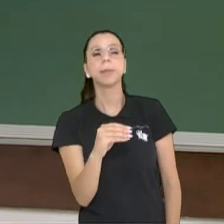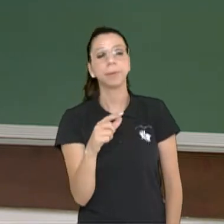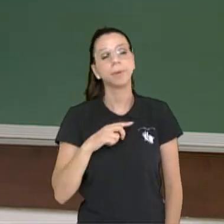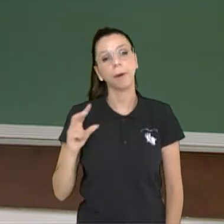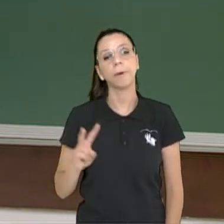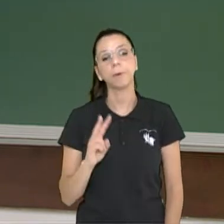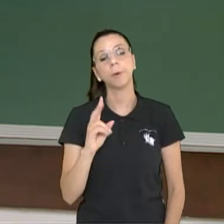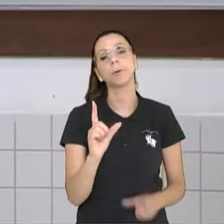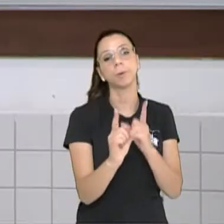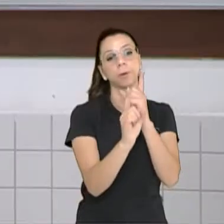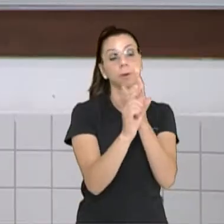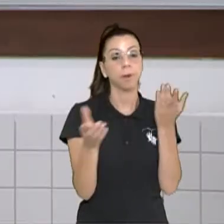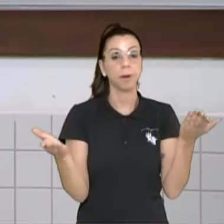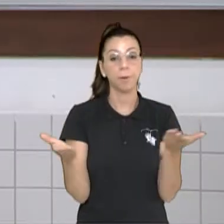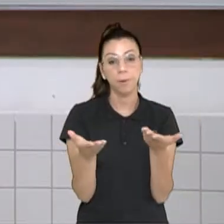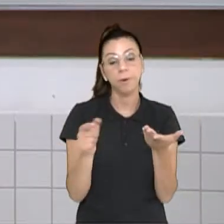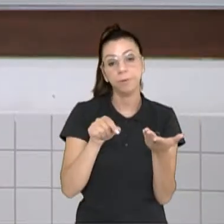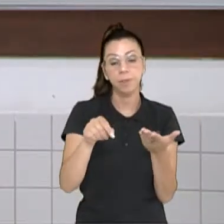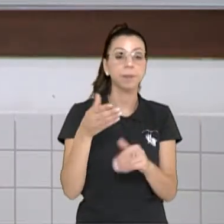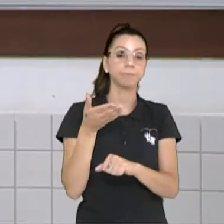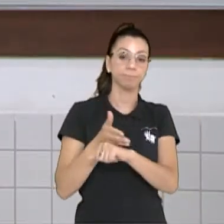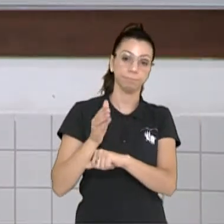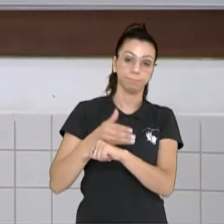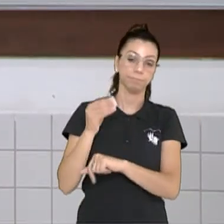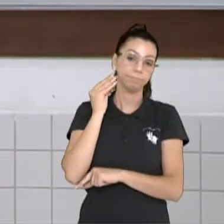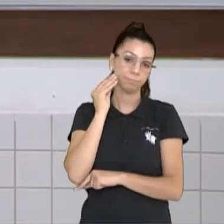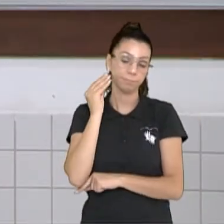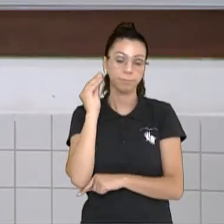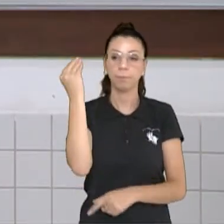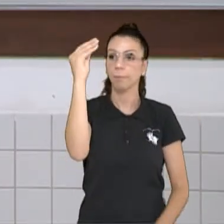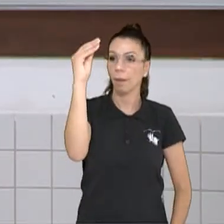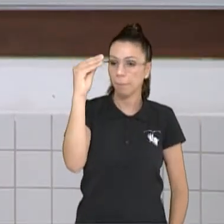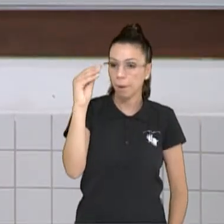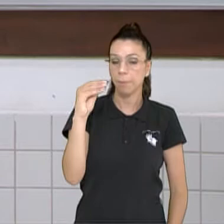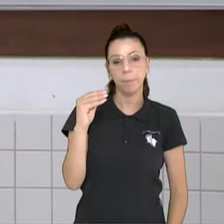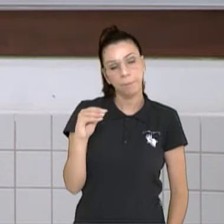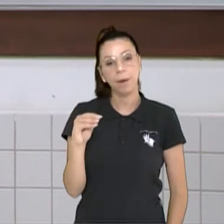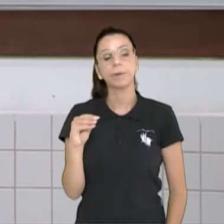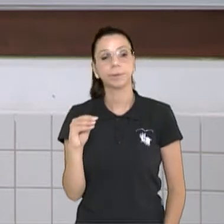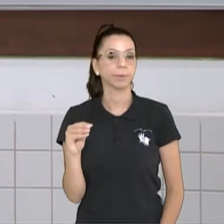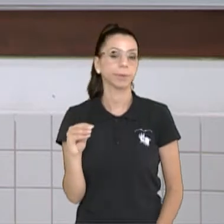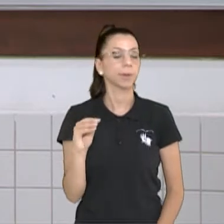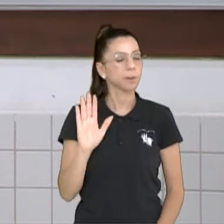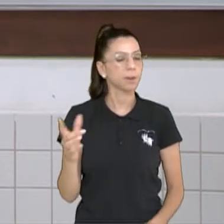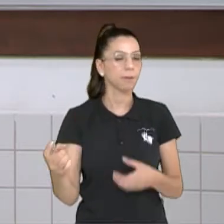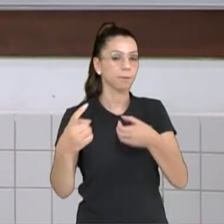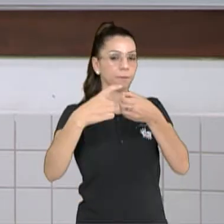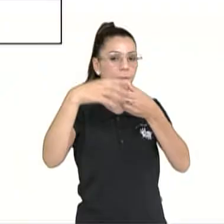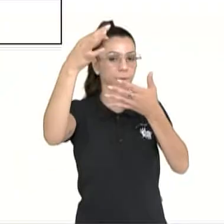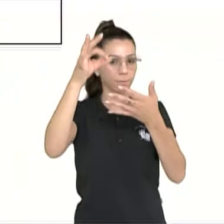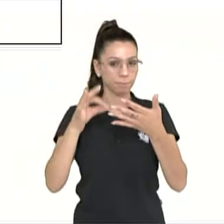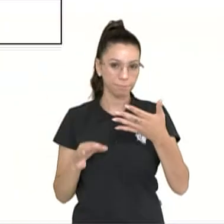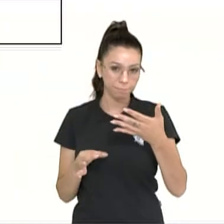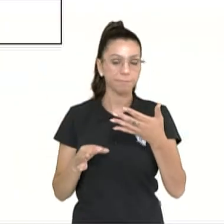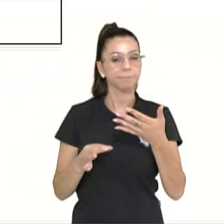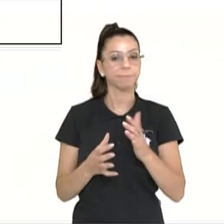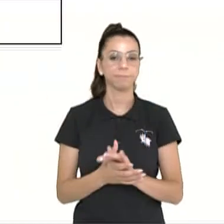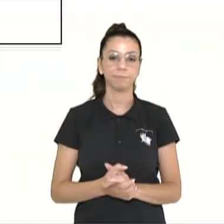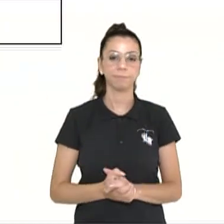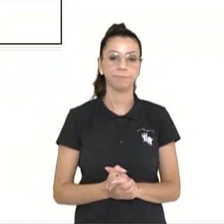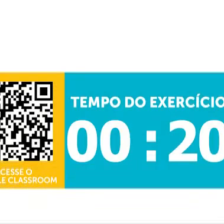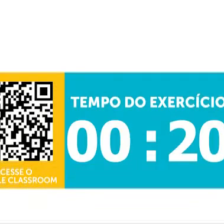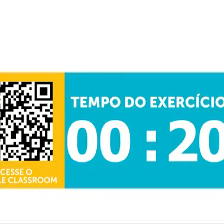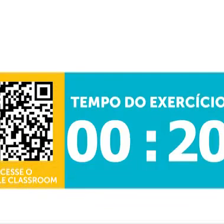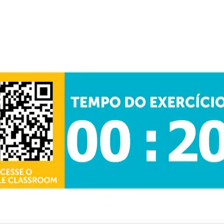que eu encontrei, agora fica para você em casa completar o resto dessa tabela e daqui a pouquinho a gente volta para verificar se você acertou.